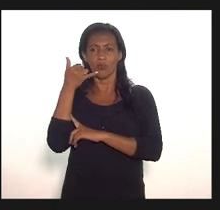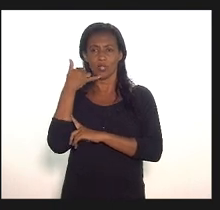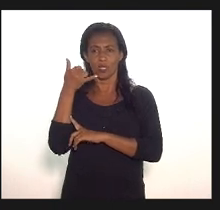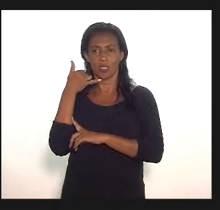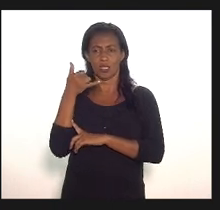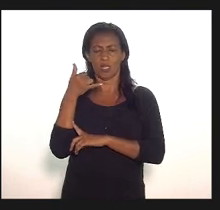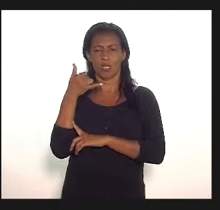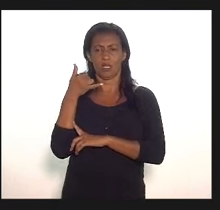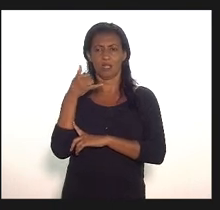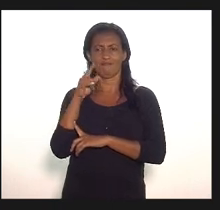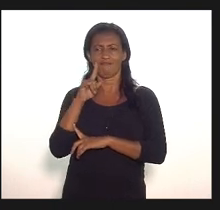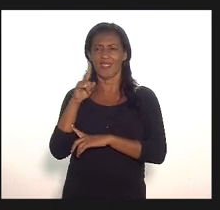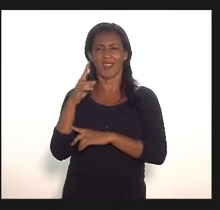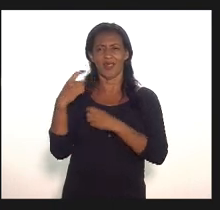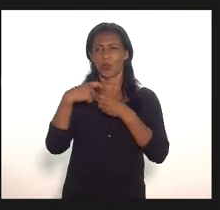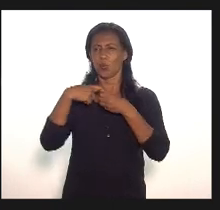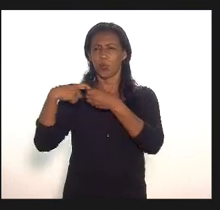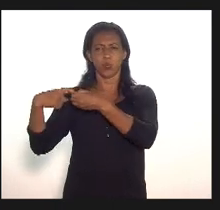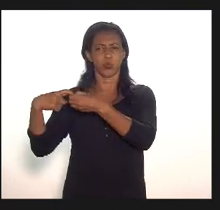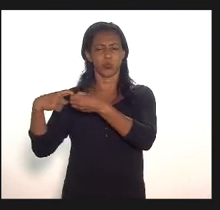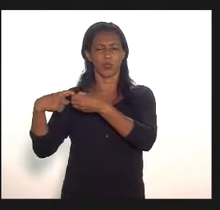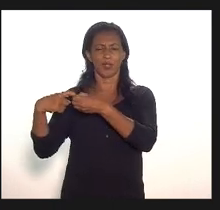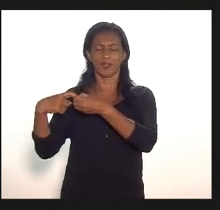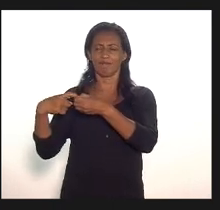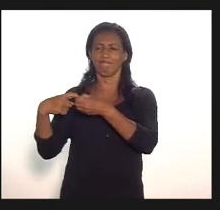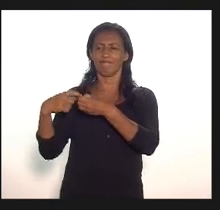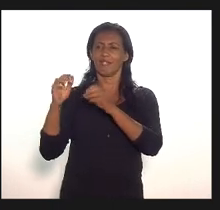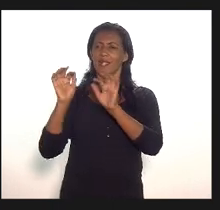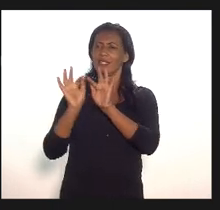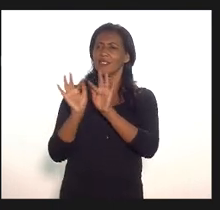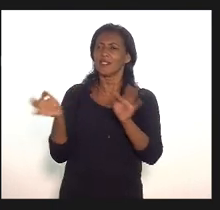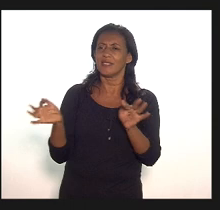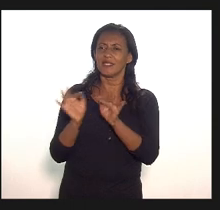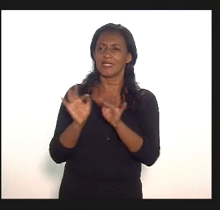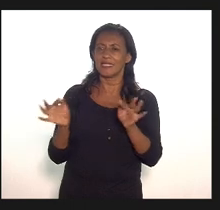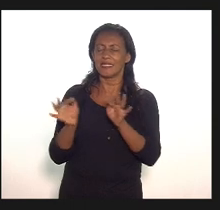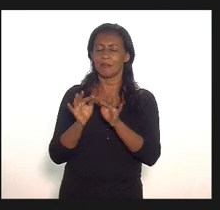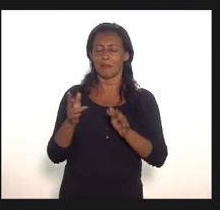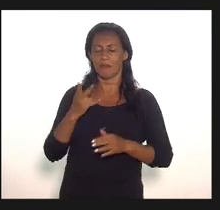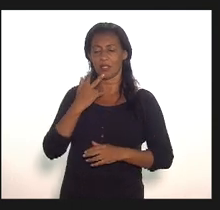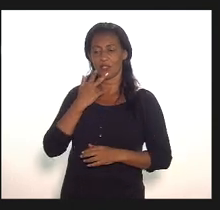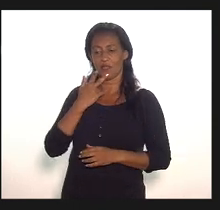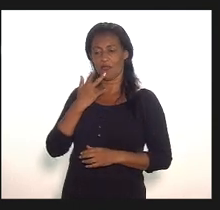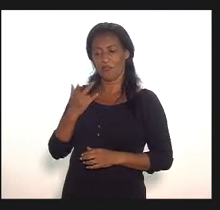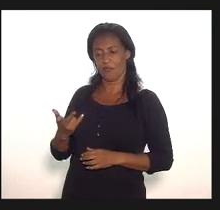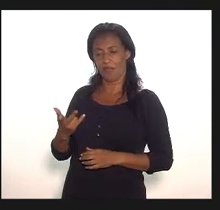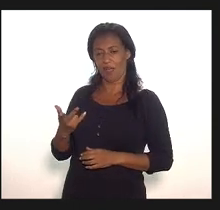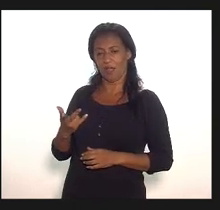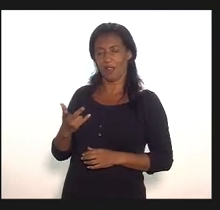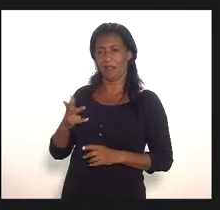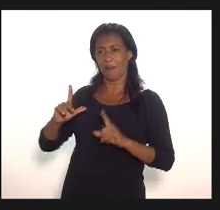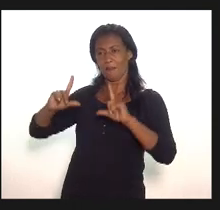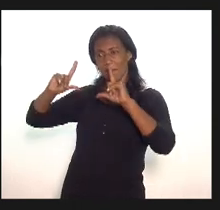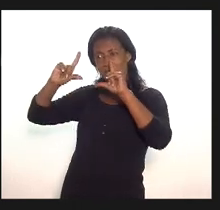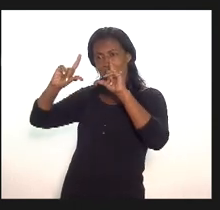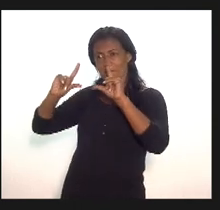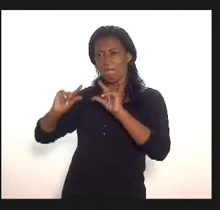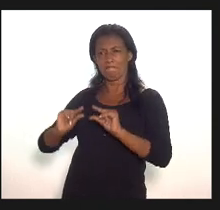elas não se credenciam, elas simplesmente alegam um